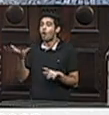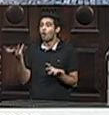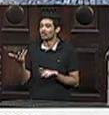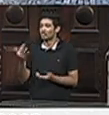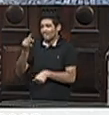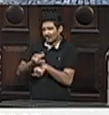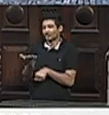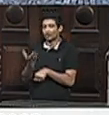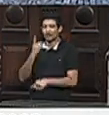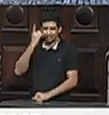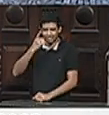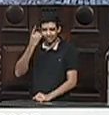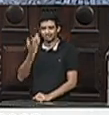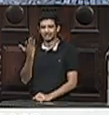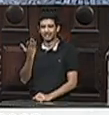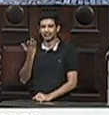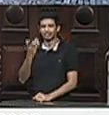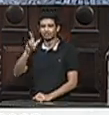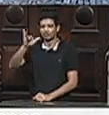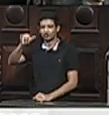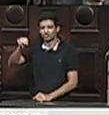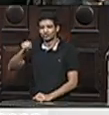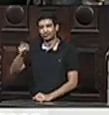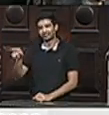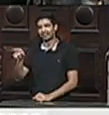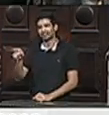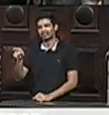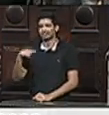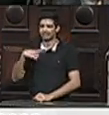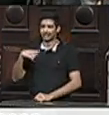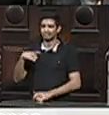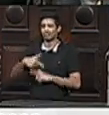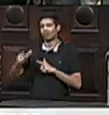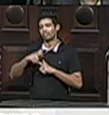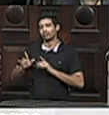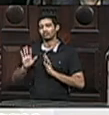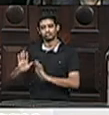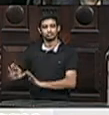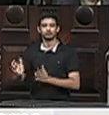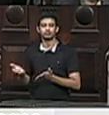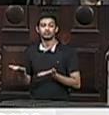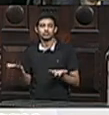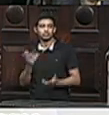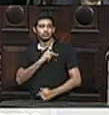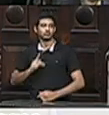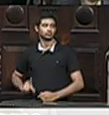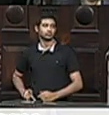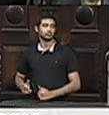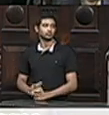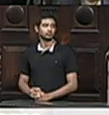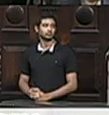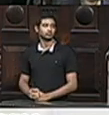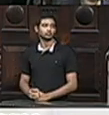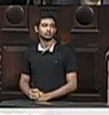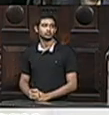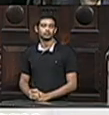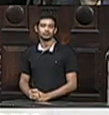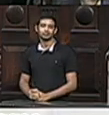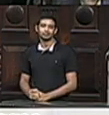crescendo. primazia. Deputado Gilberto Palmares. Presidente, por Deputada favor, Marta Rocha. apenas